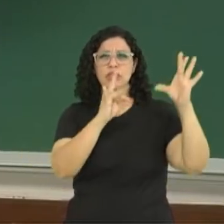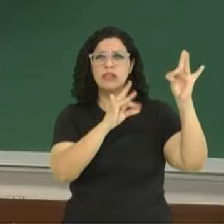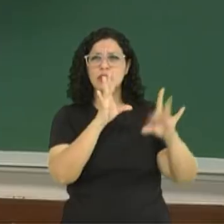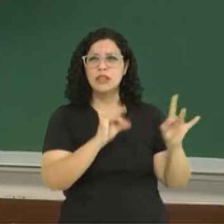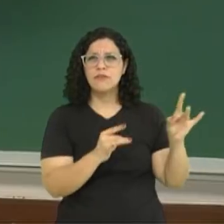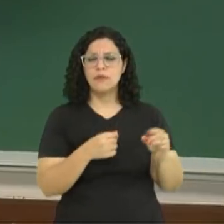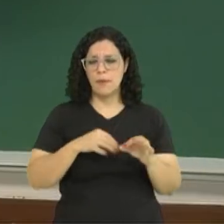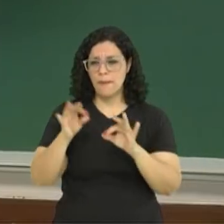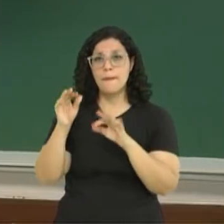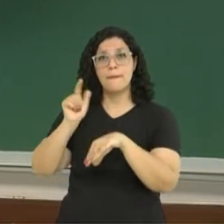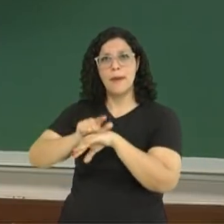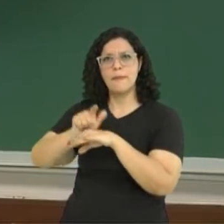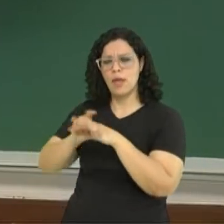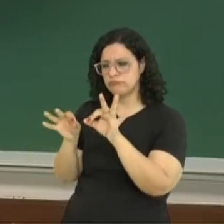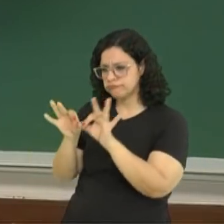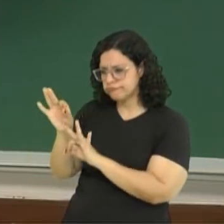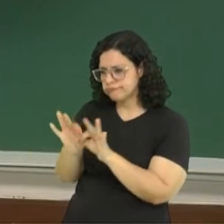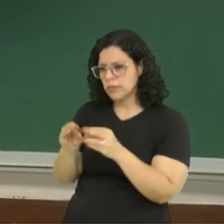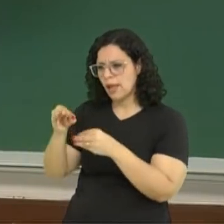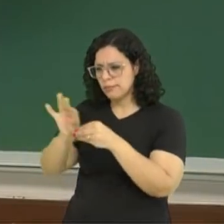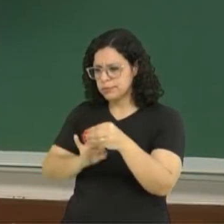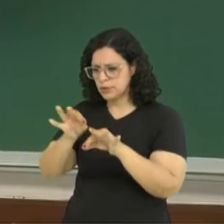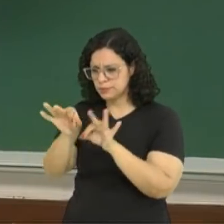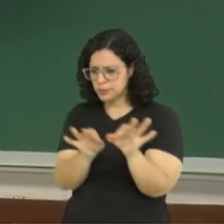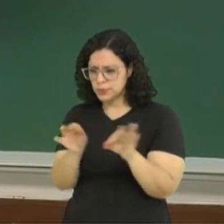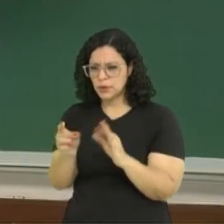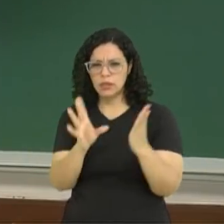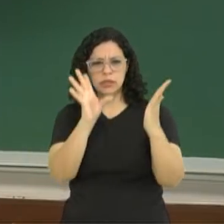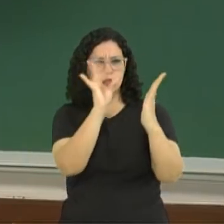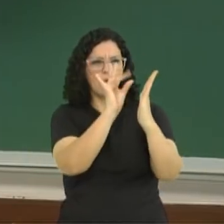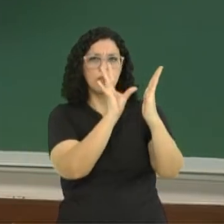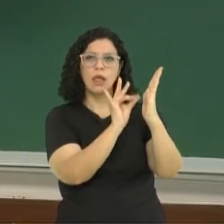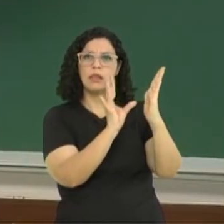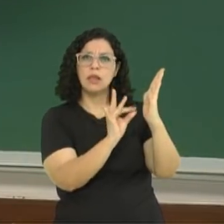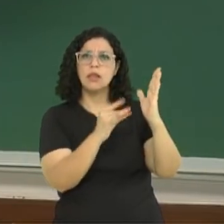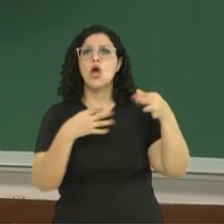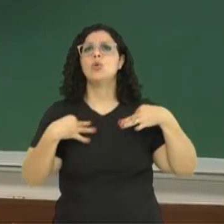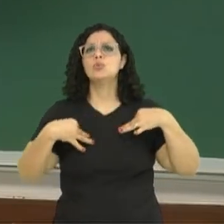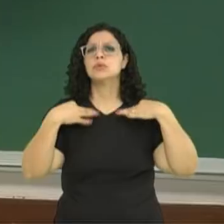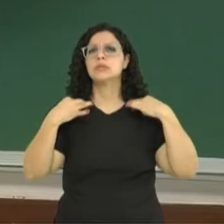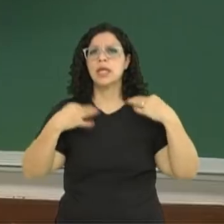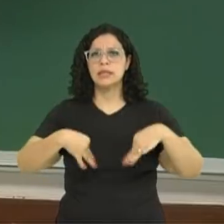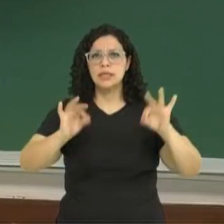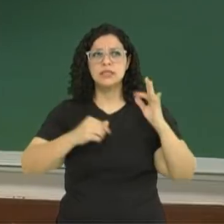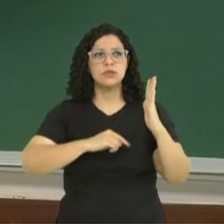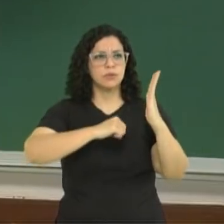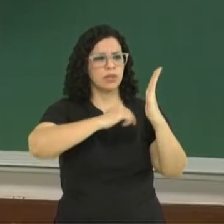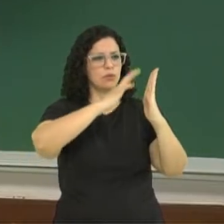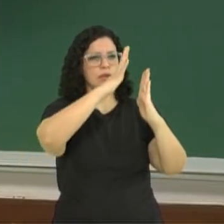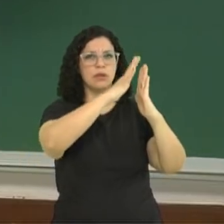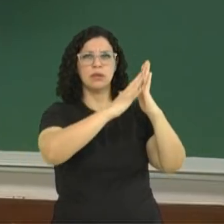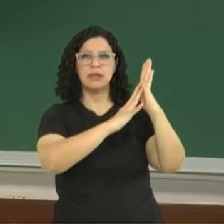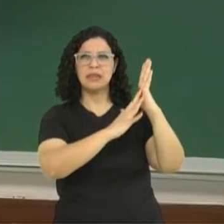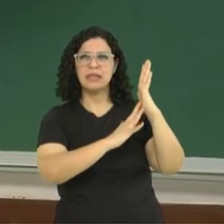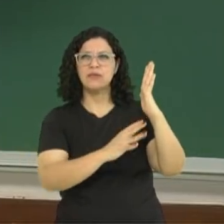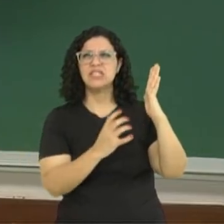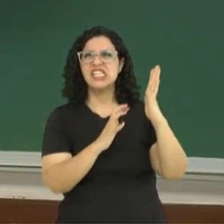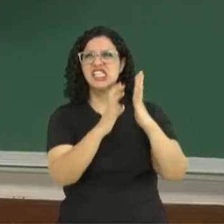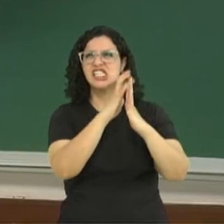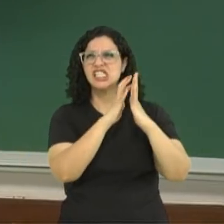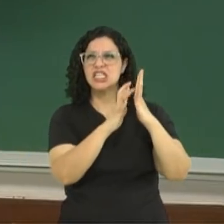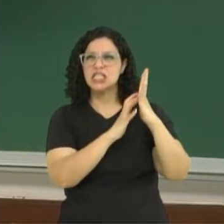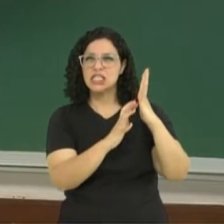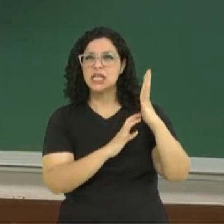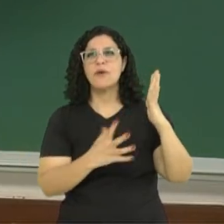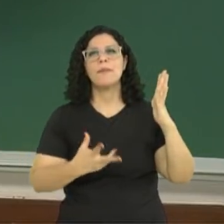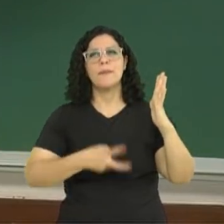pintura. Então eu pego um tecido e colo na pintura. Se eu passar meu dedo em cima dessa pintura, eu vou sentir o tecido colado.